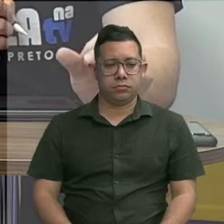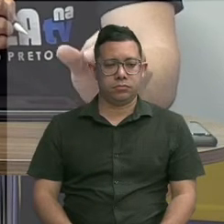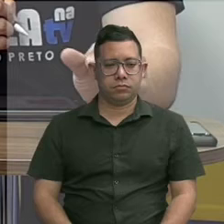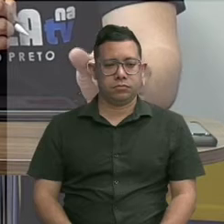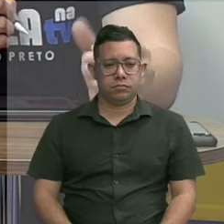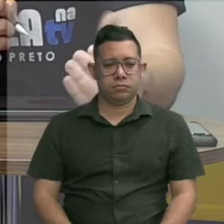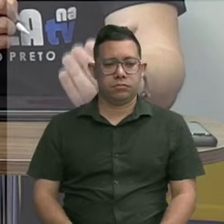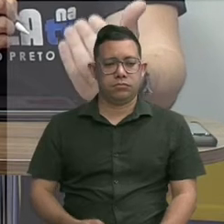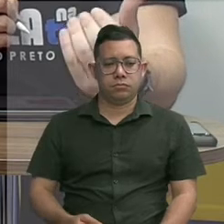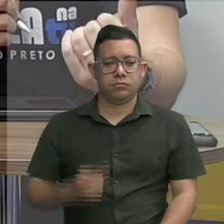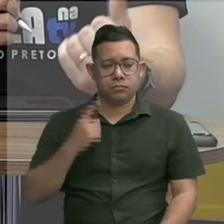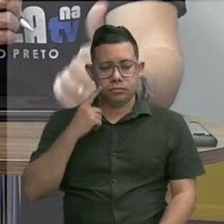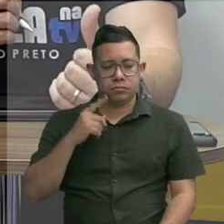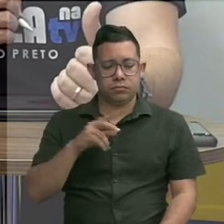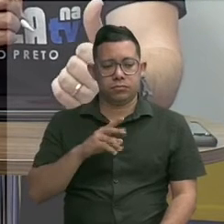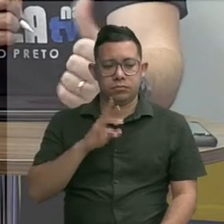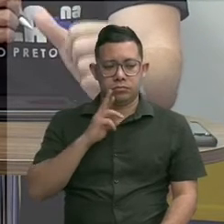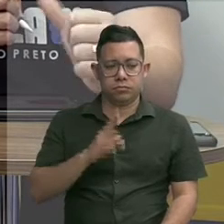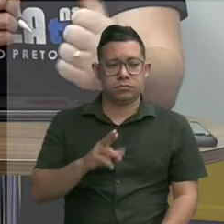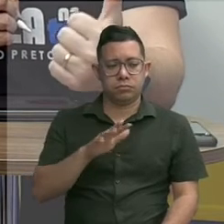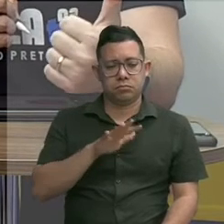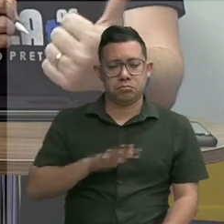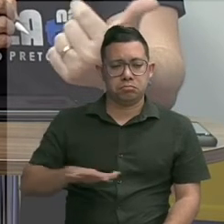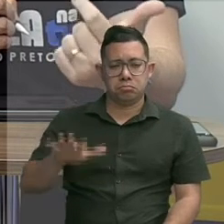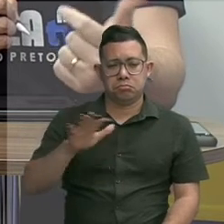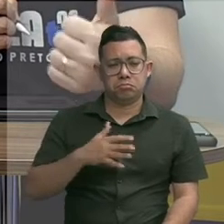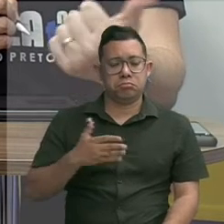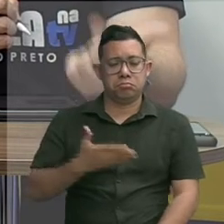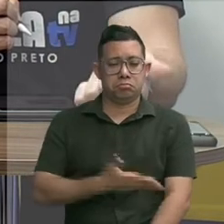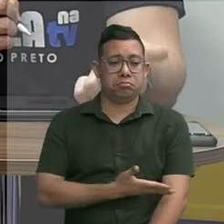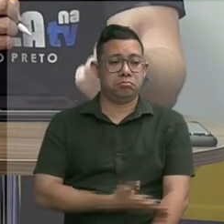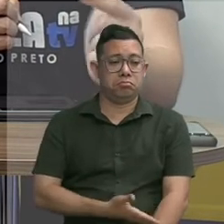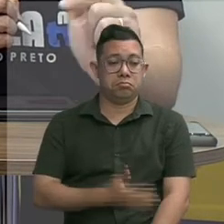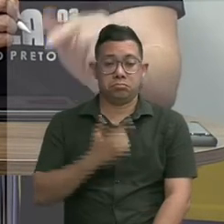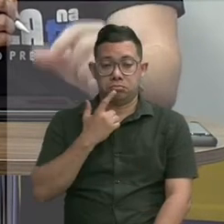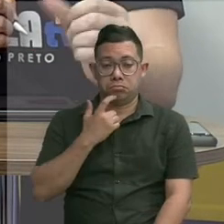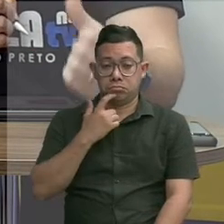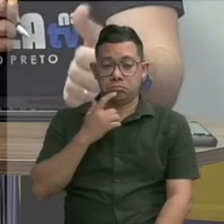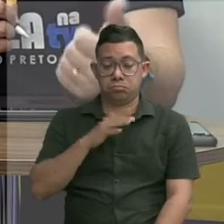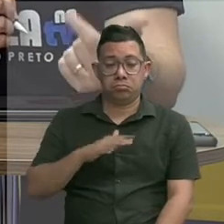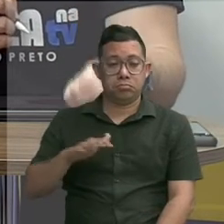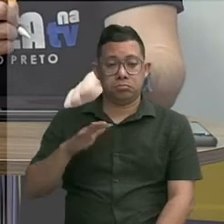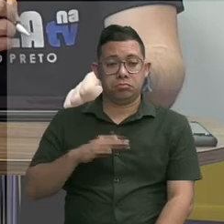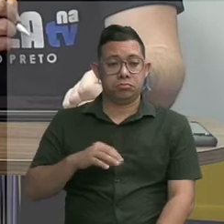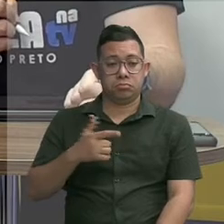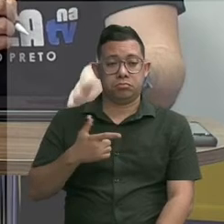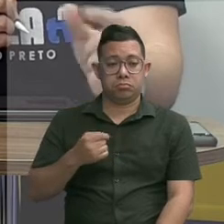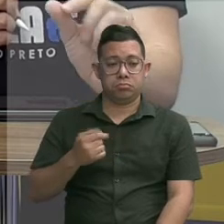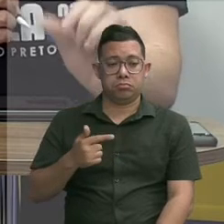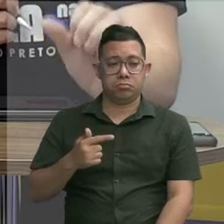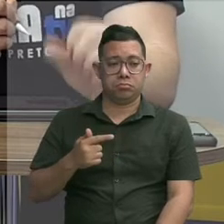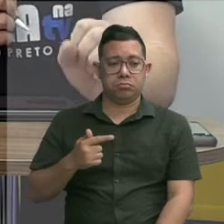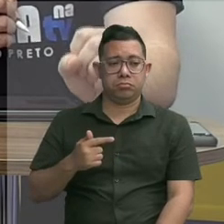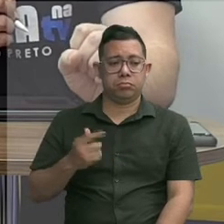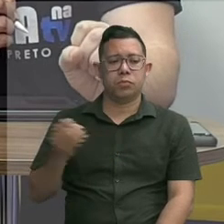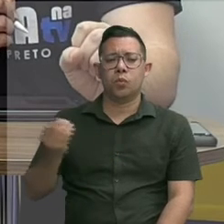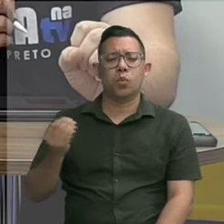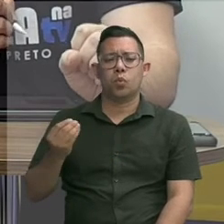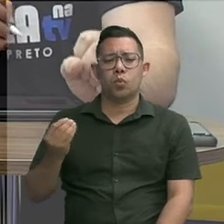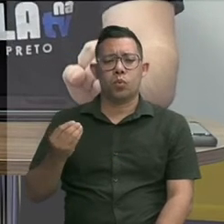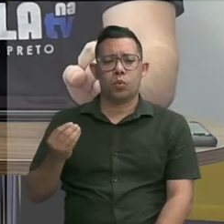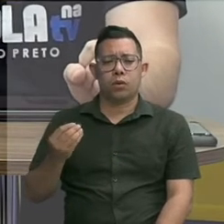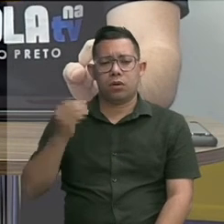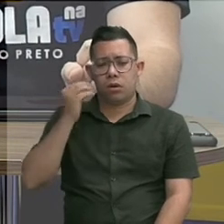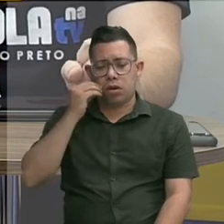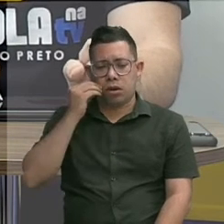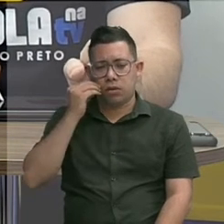a área da parte branca quando a área da parte vermelha for igual a 207 Como que faz para gente